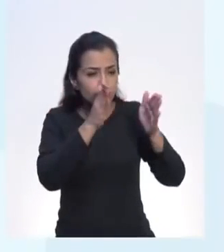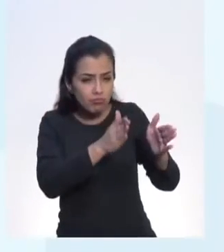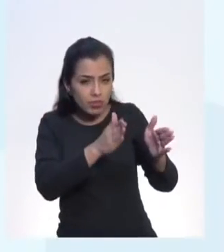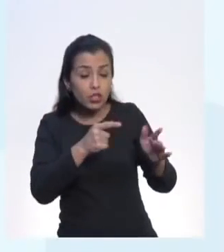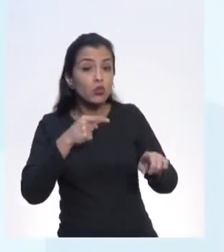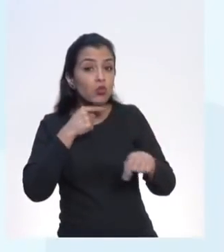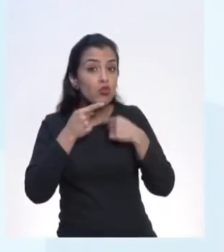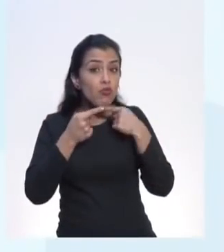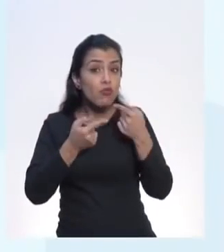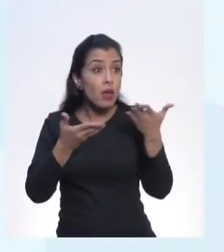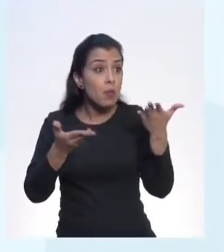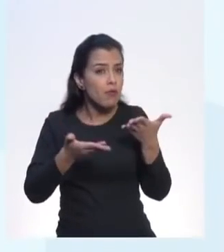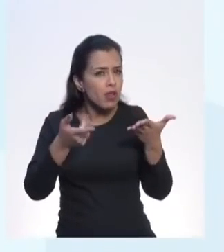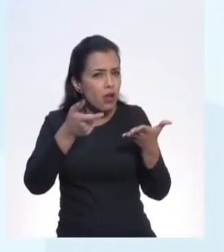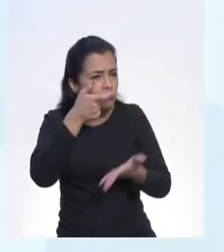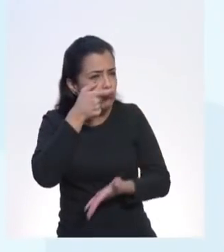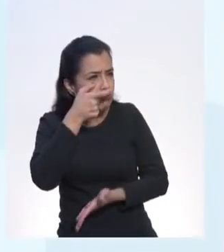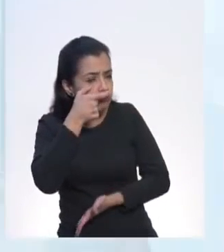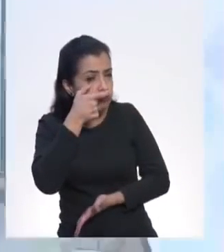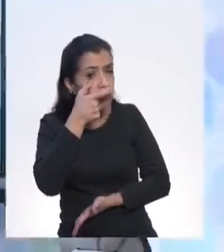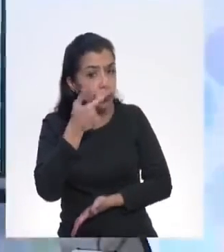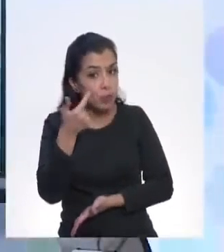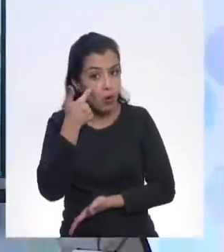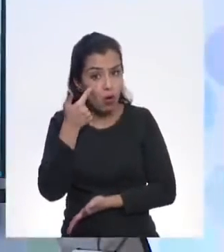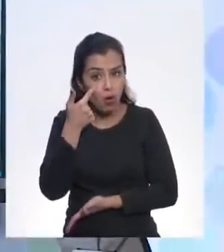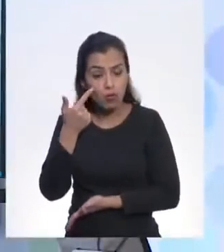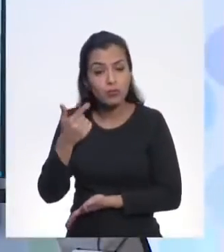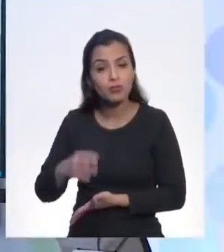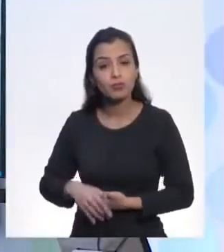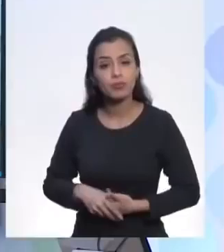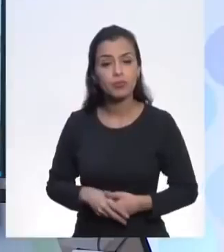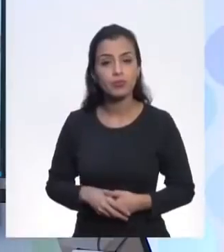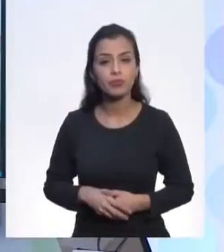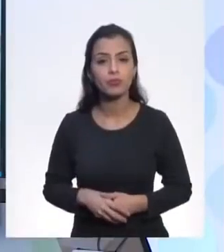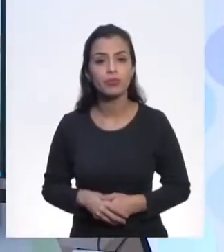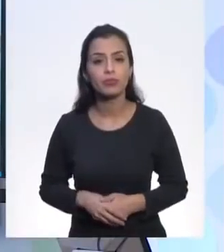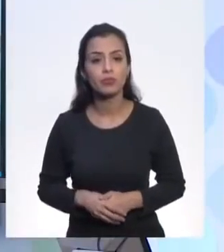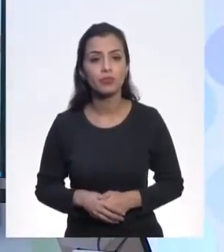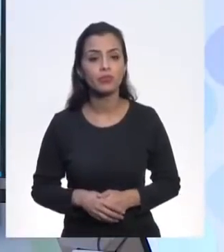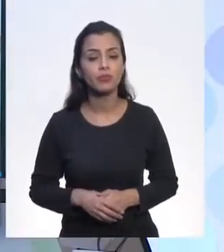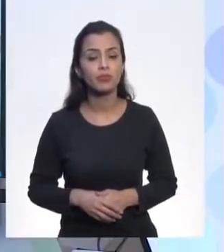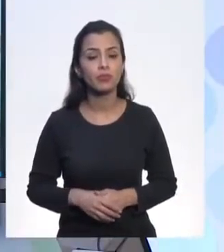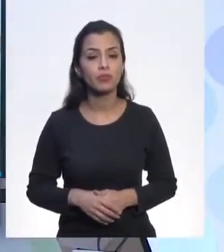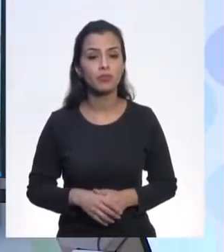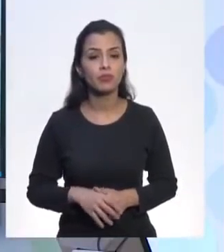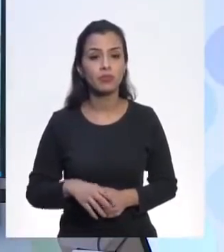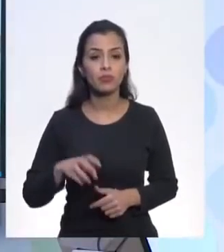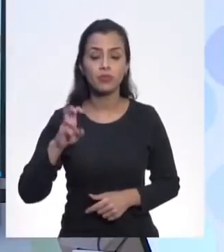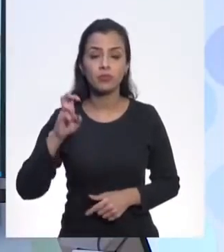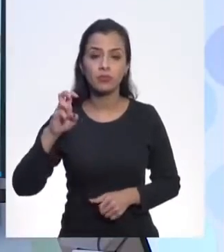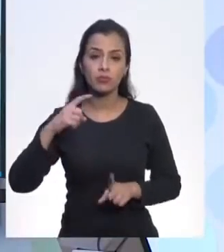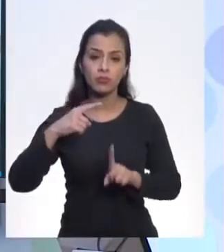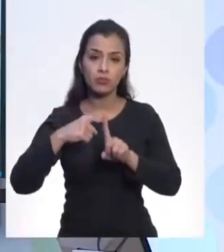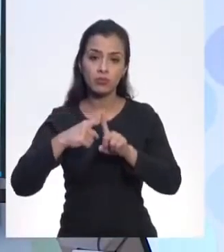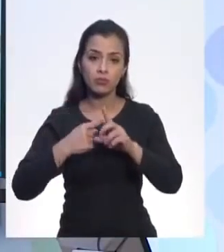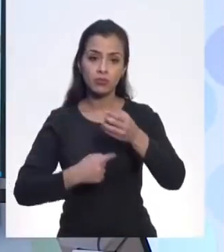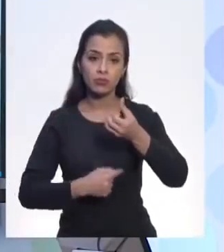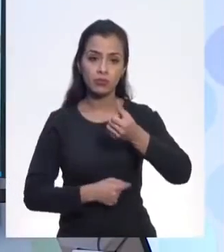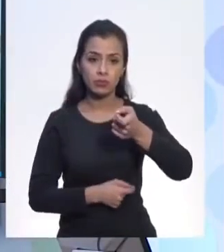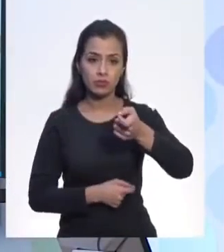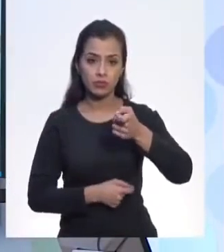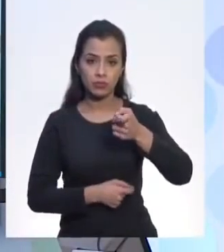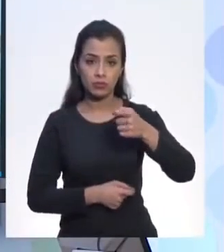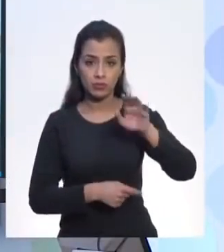bem. Então, vem comigo aqui para a lousa. Vamos lá. Tenho a função 5 mais